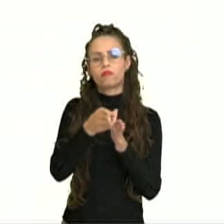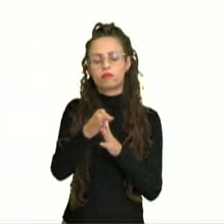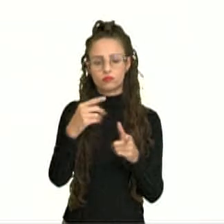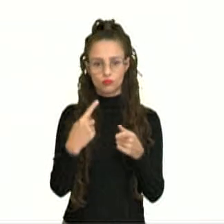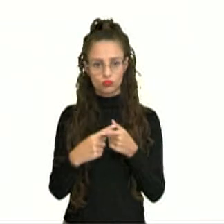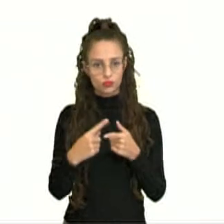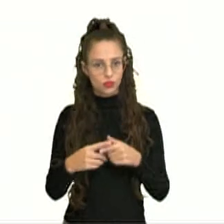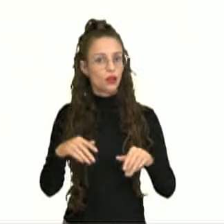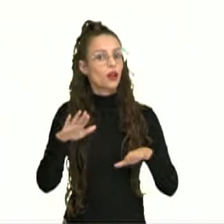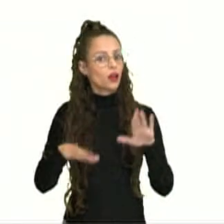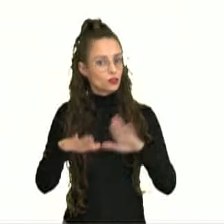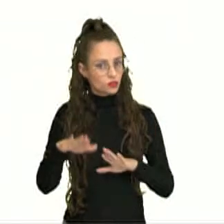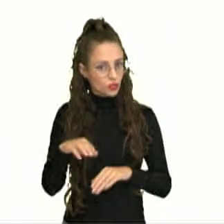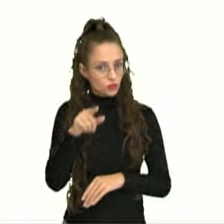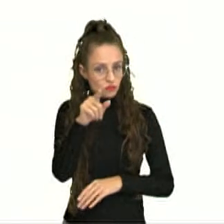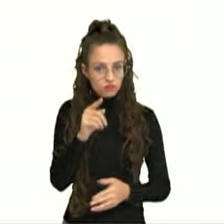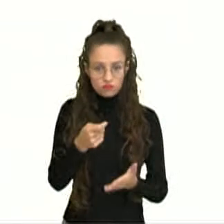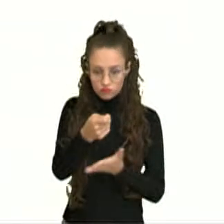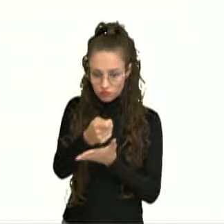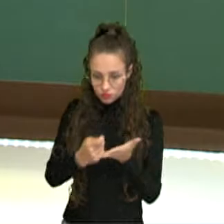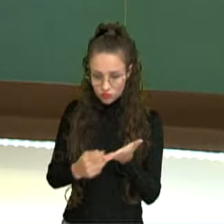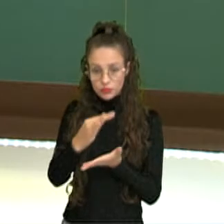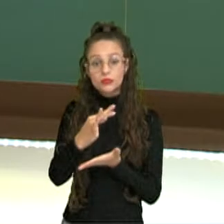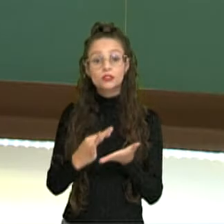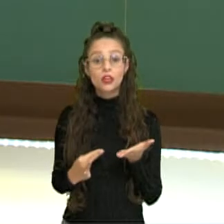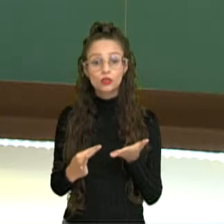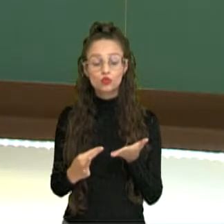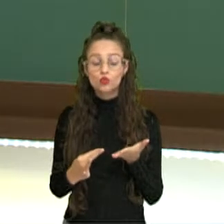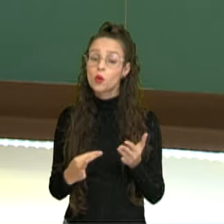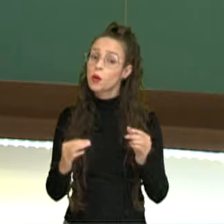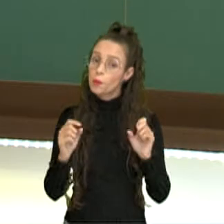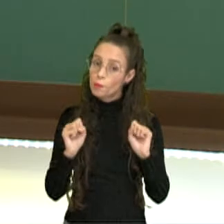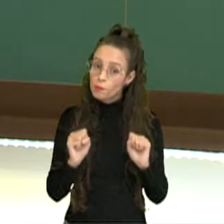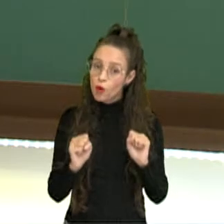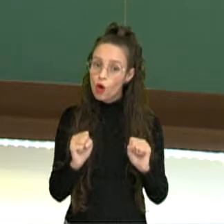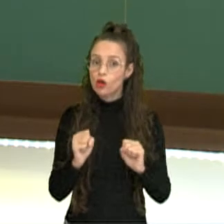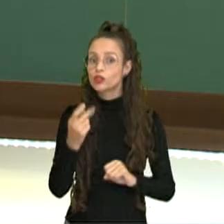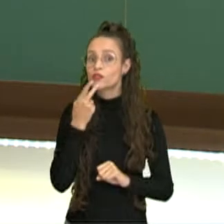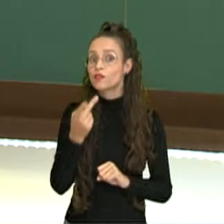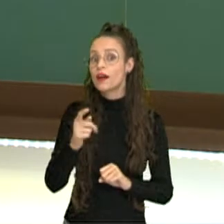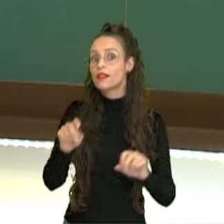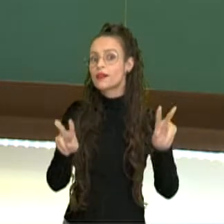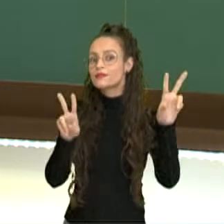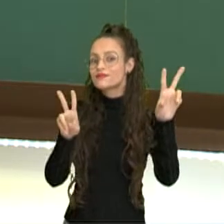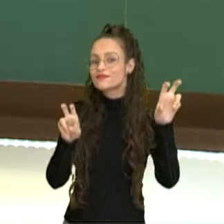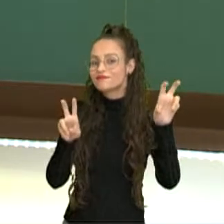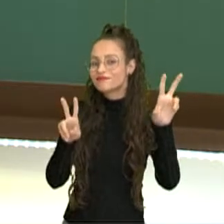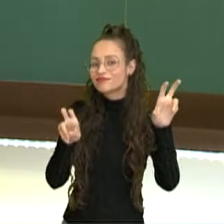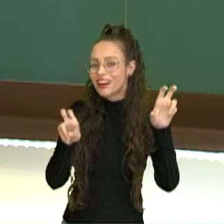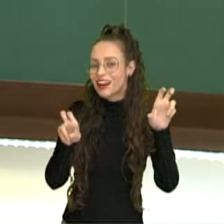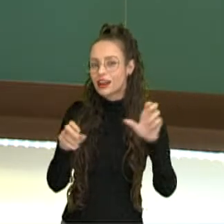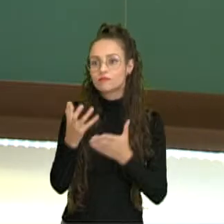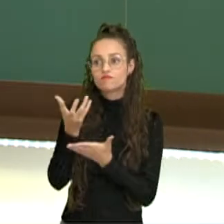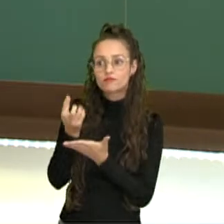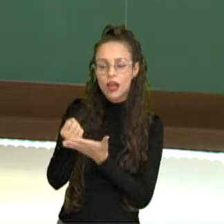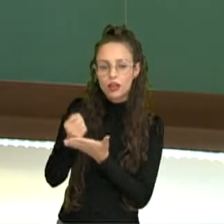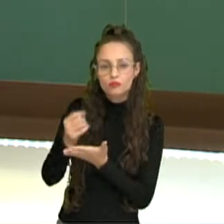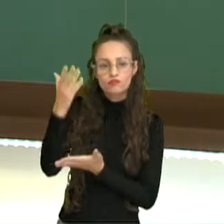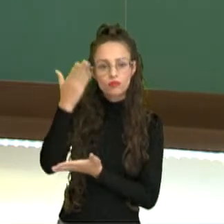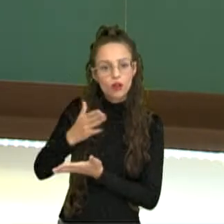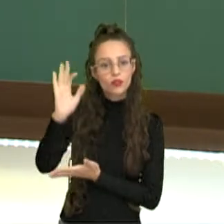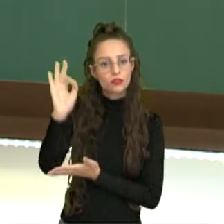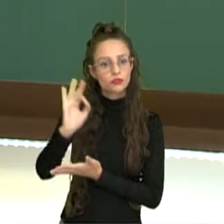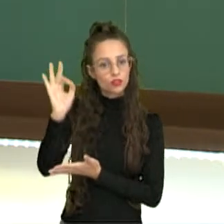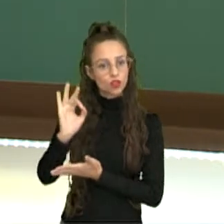por vezes, numa produção de texto, você pode citar dados estatísticos, você pode usar